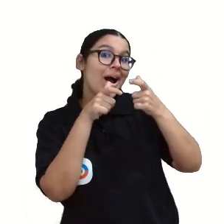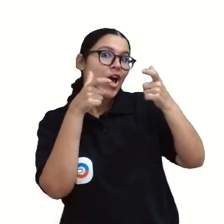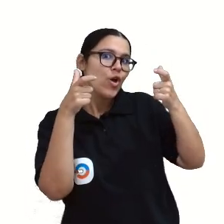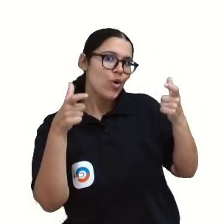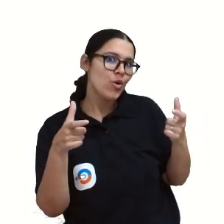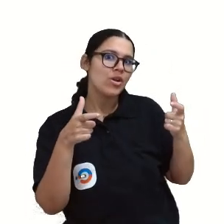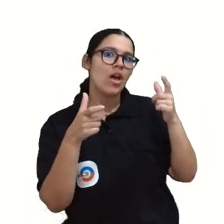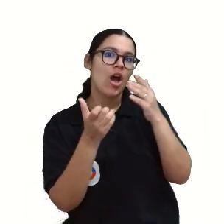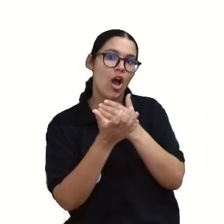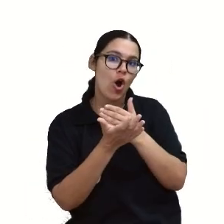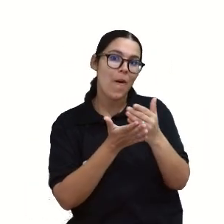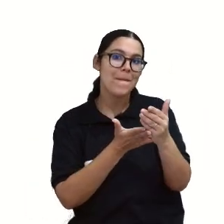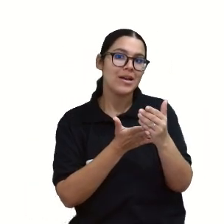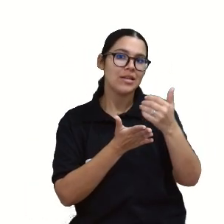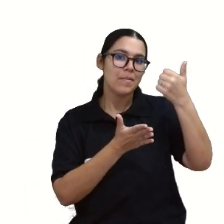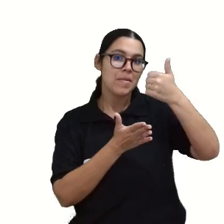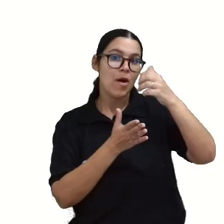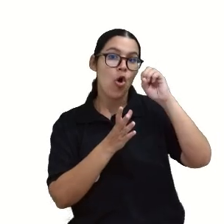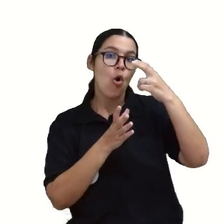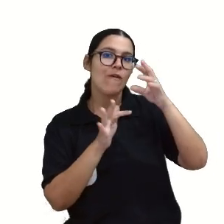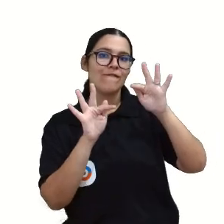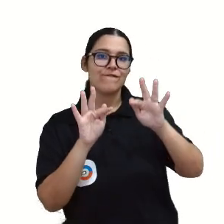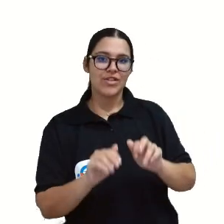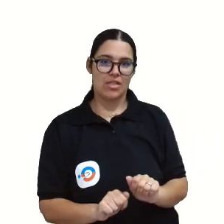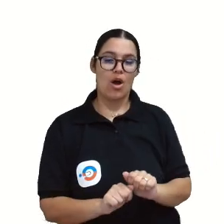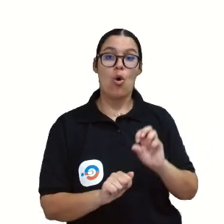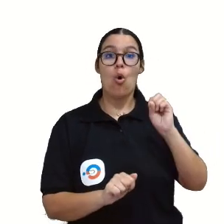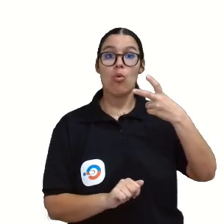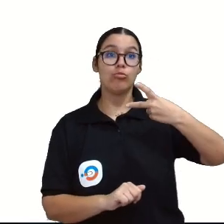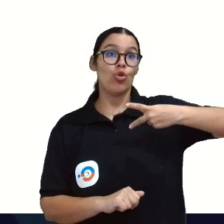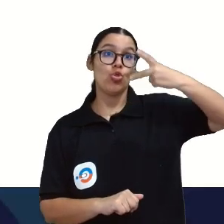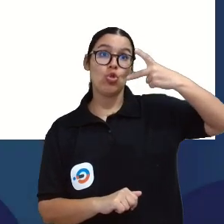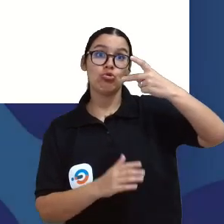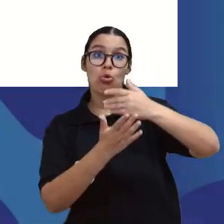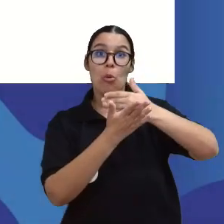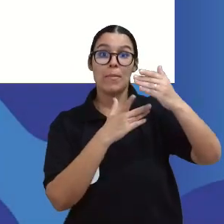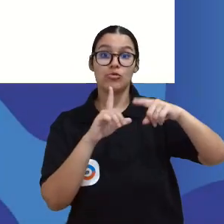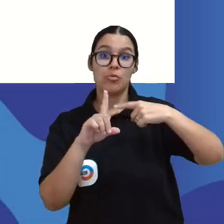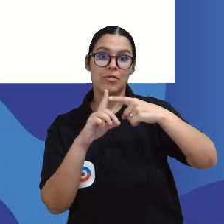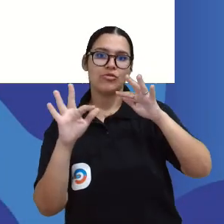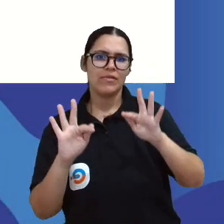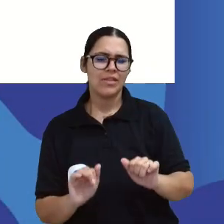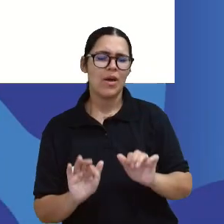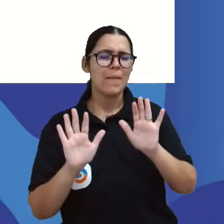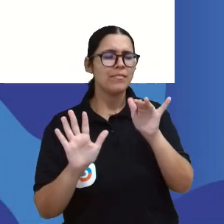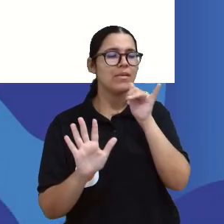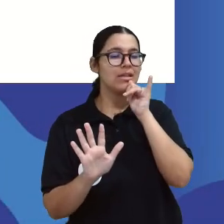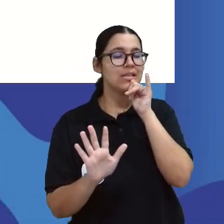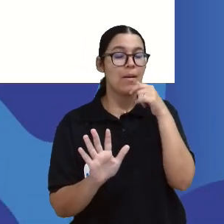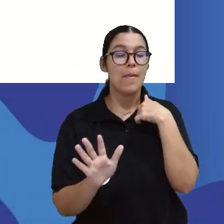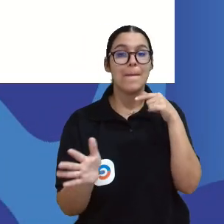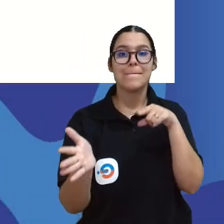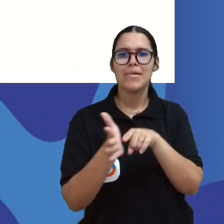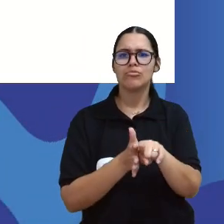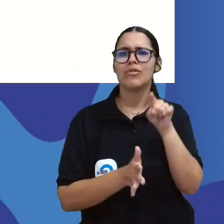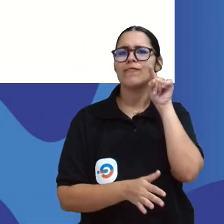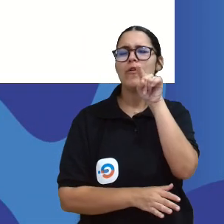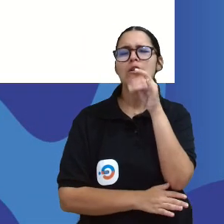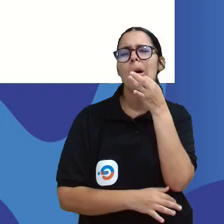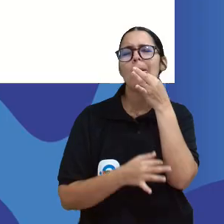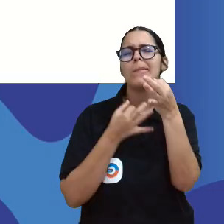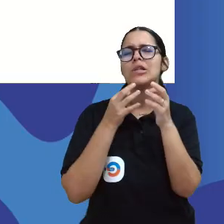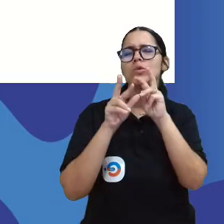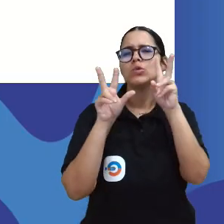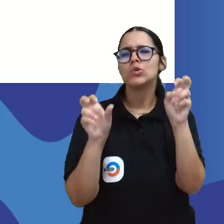final do texto ou nos dois, ok? Gente, vejam só, quando a gente pergunta qual é a sua opinião a respeito de um certo tema, a